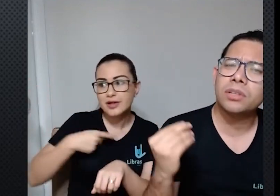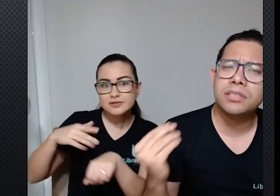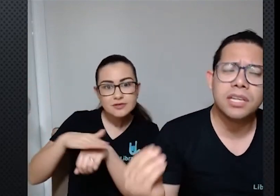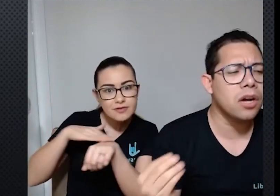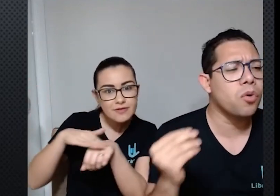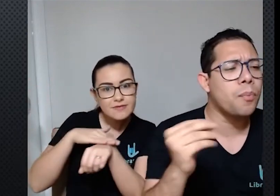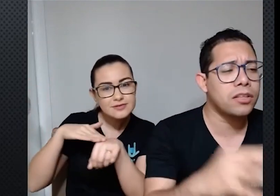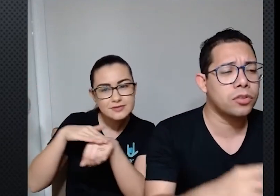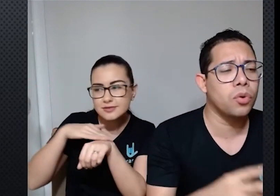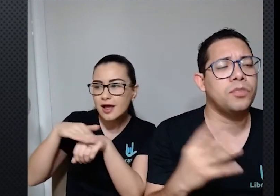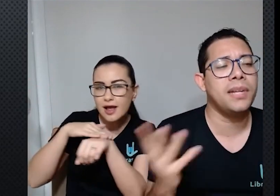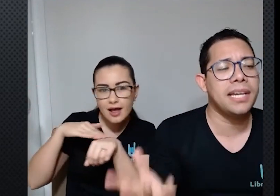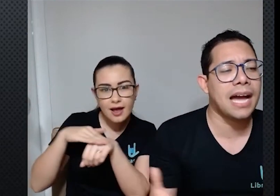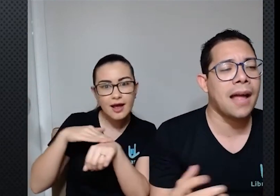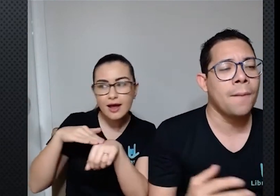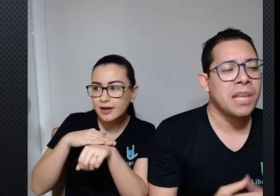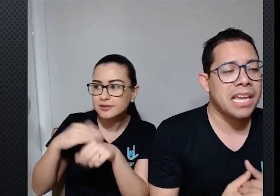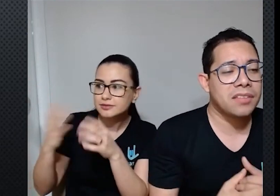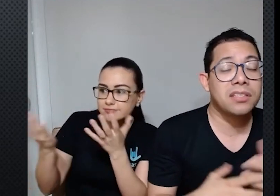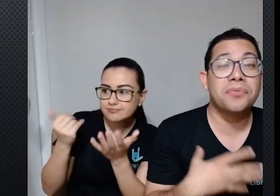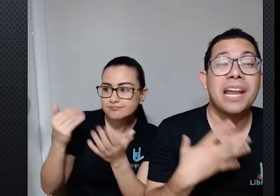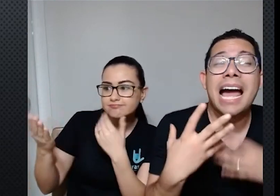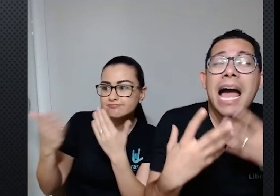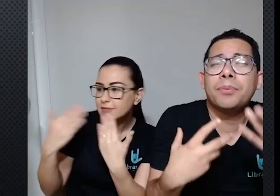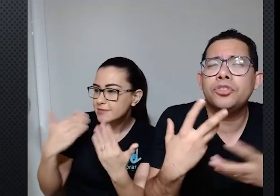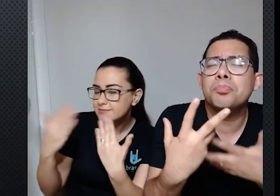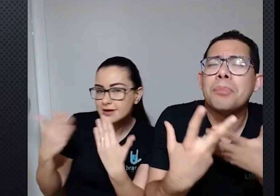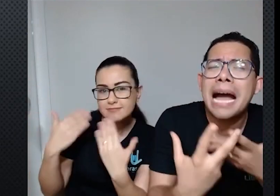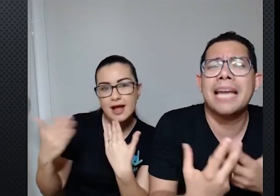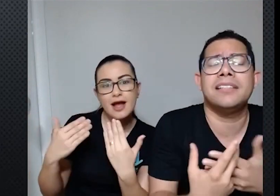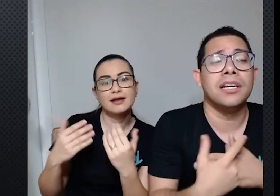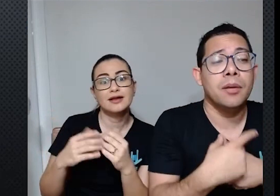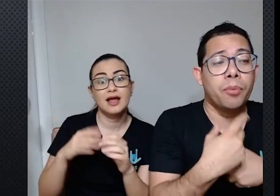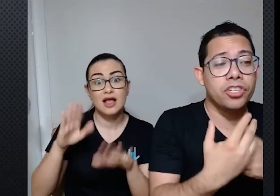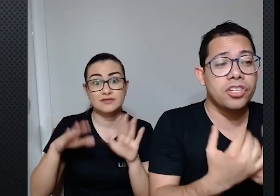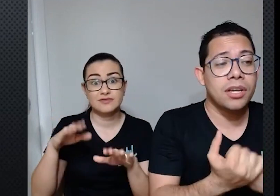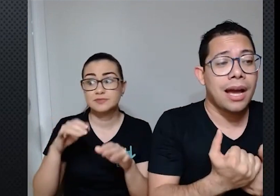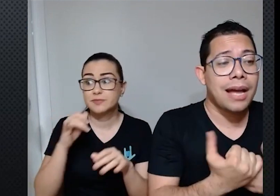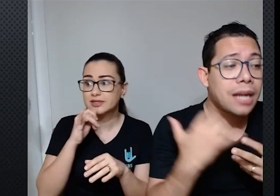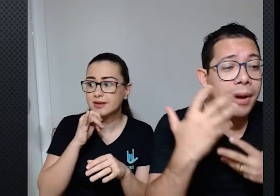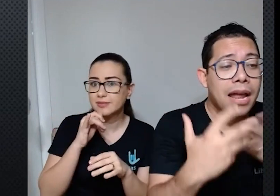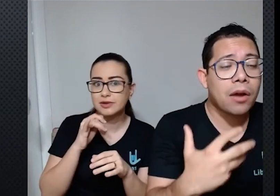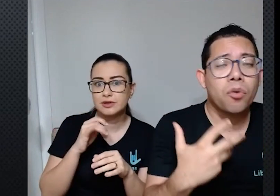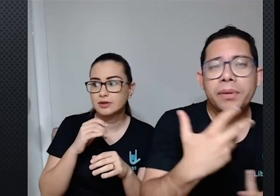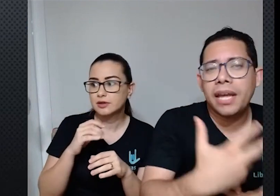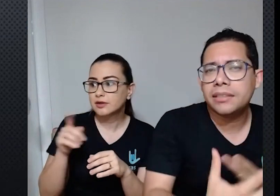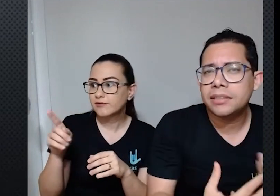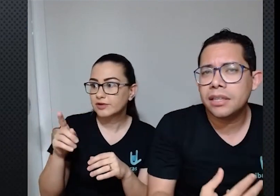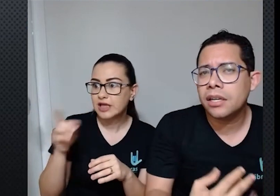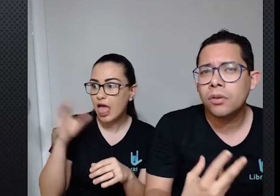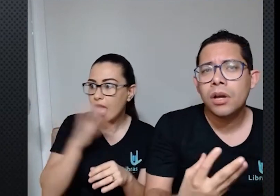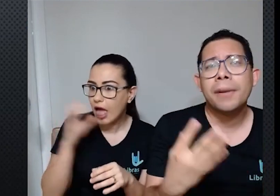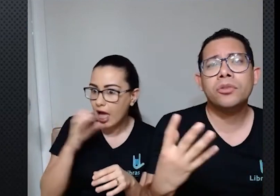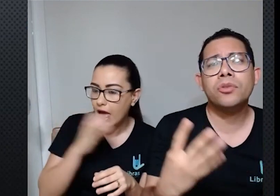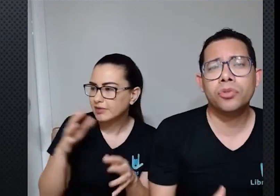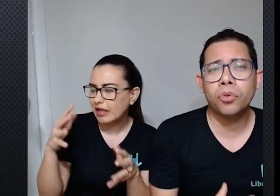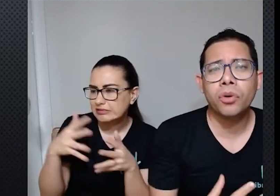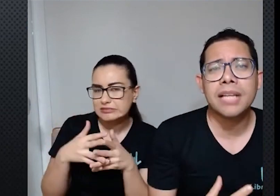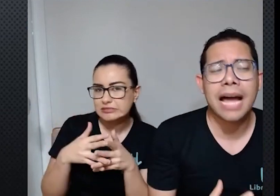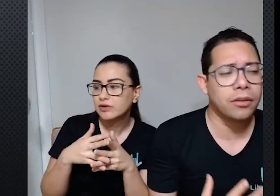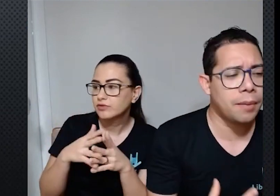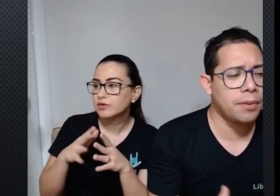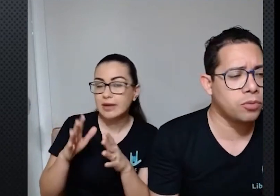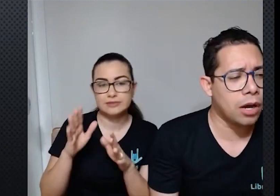conversar com o ancião, com o pastor, explicar que às vezes se fala rápido demais, pode atrapalhar a compreensão, mas tudo isso